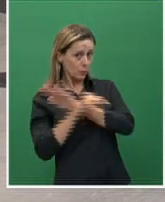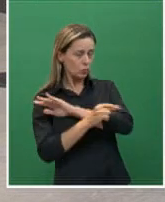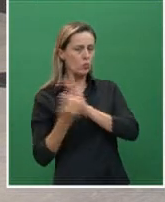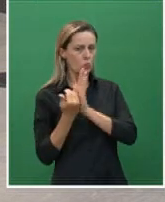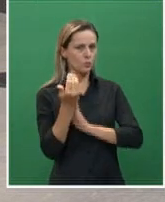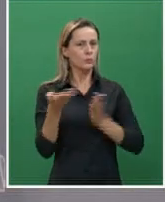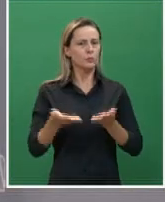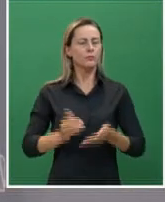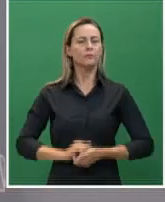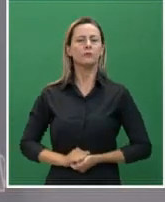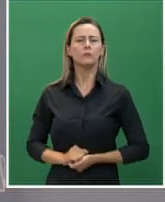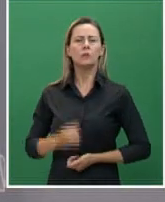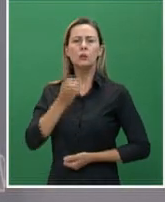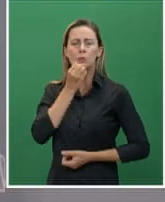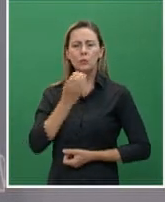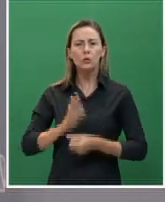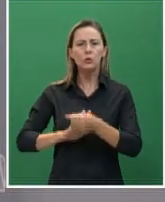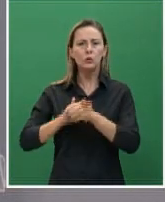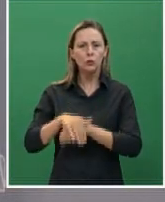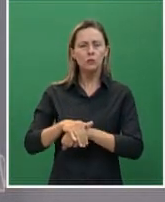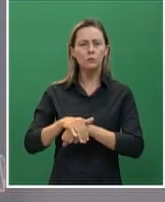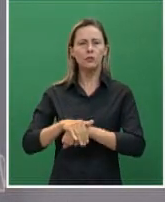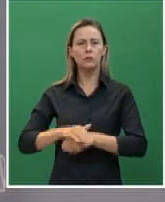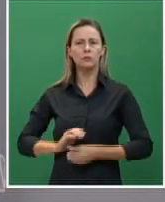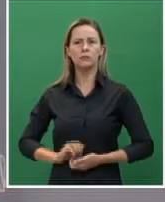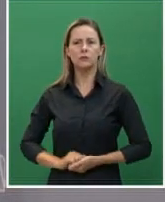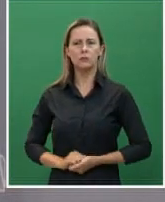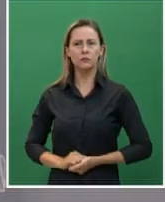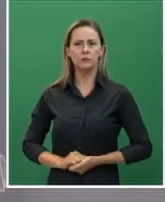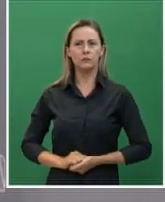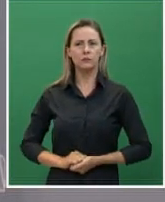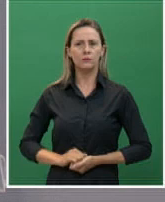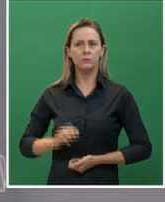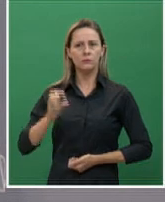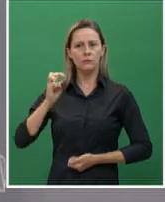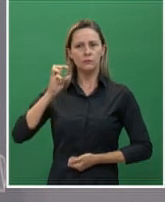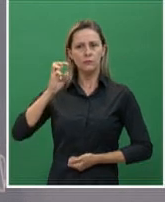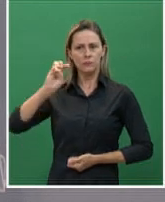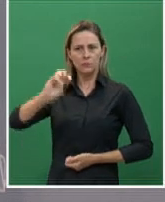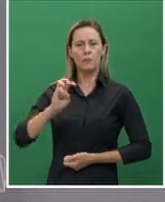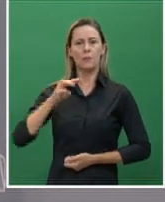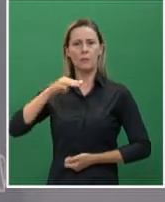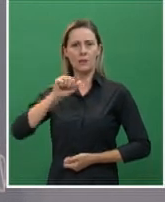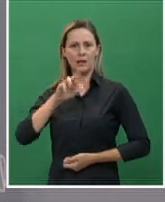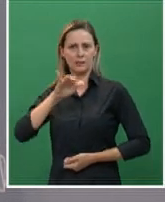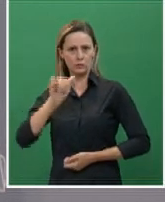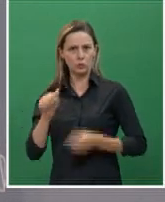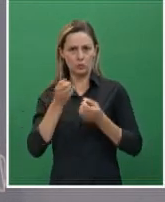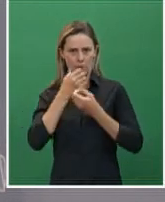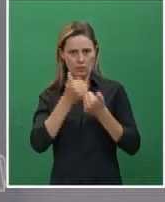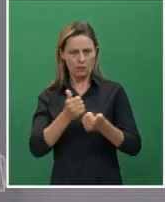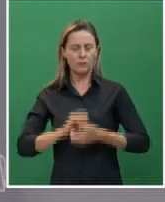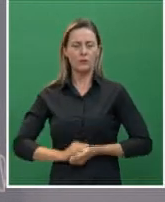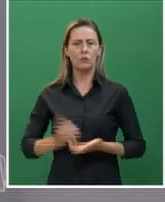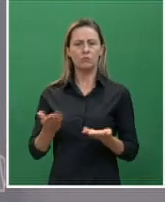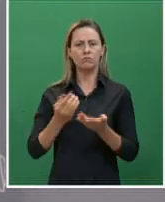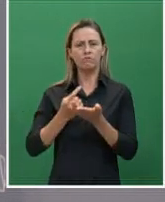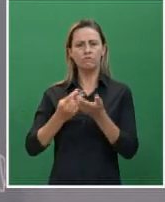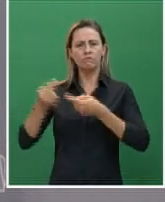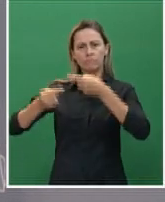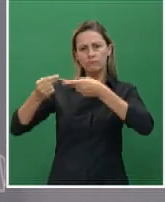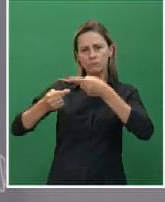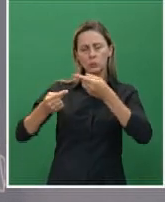agora boa noite Márcia boa noite a você e trazer o fim de casa boa noite candidato mais de vida alegria por esse aqui para poder debater